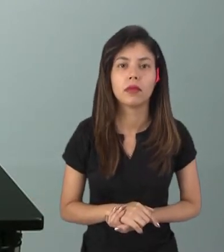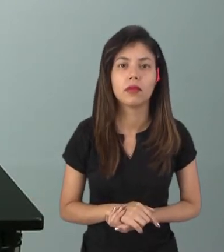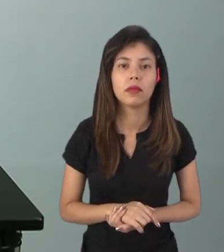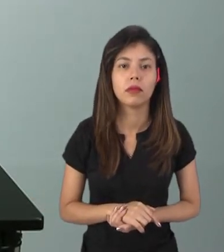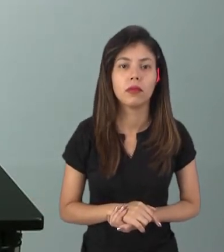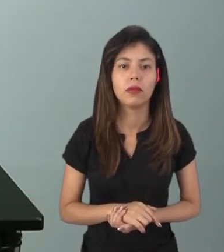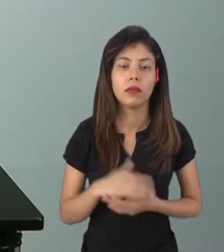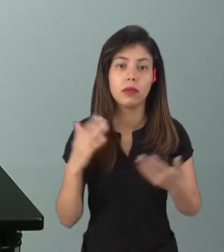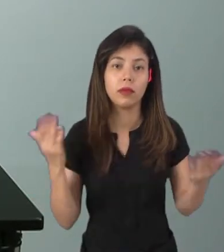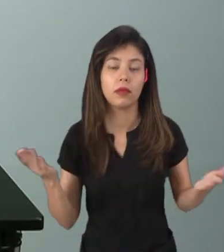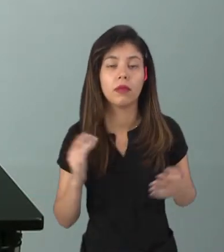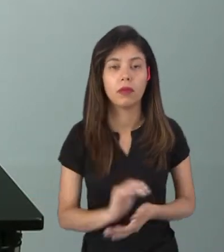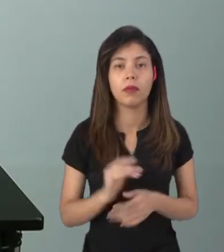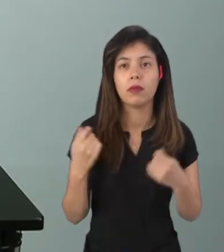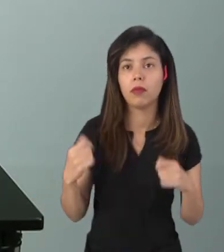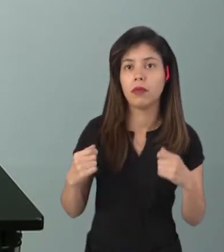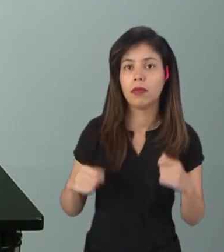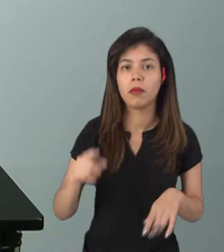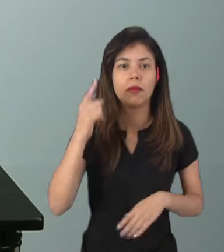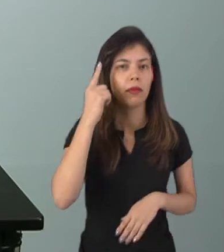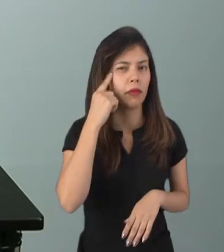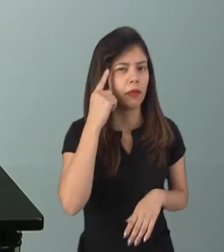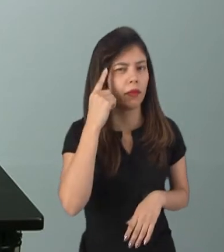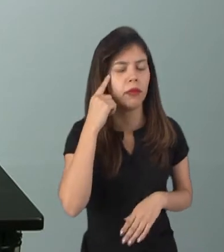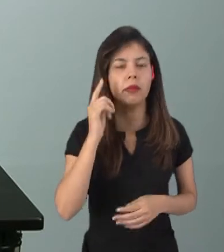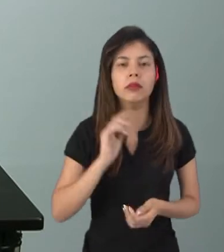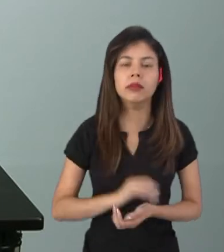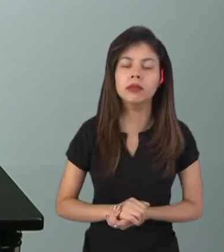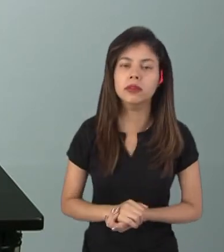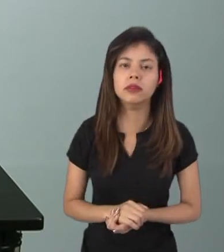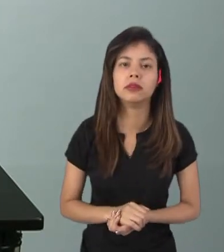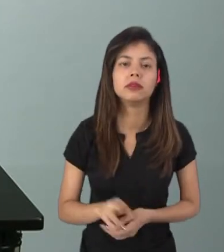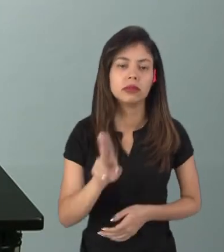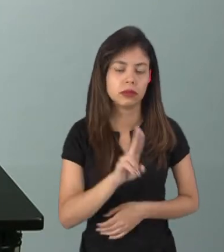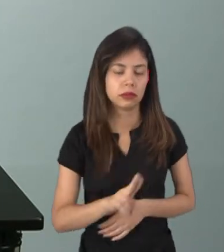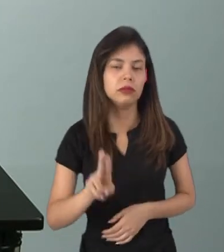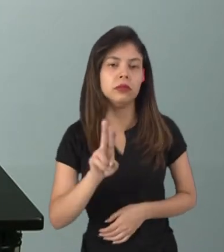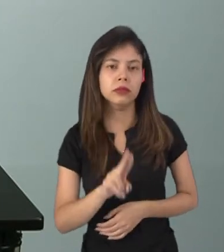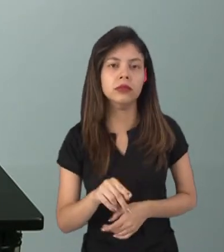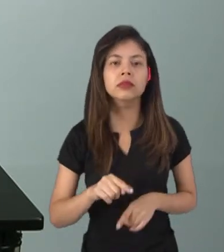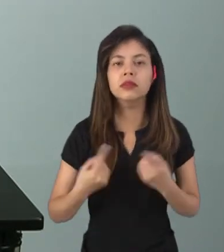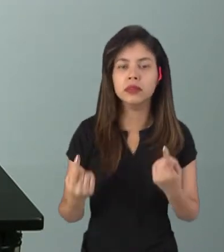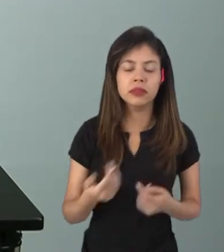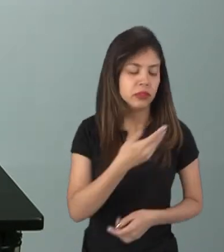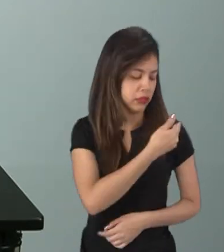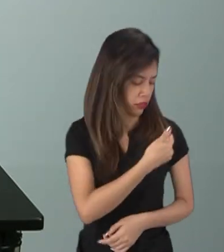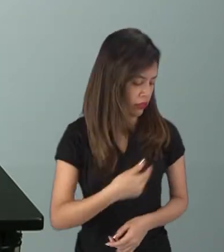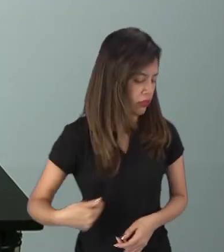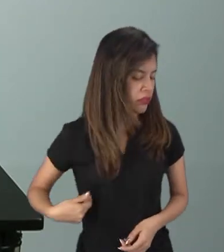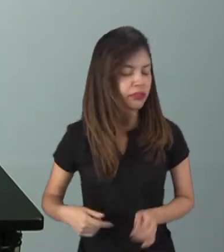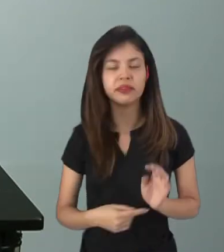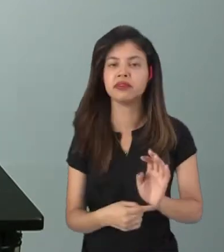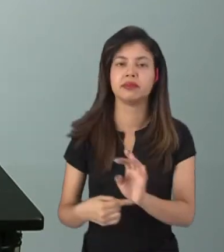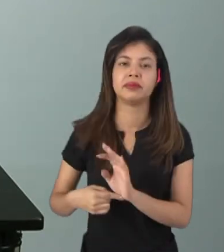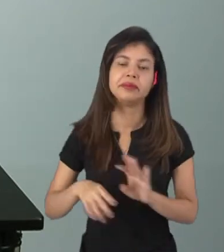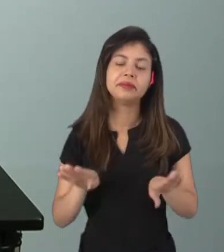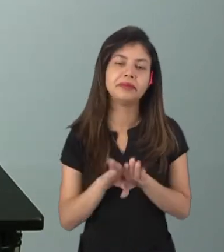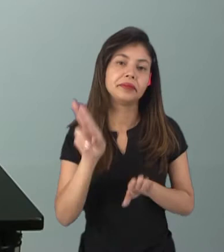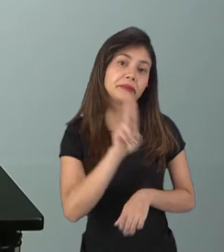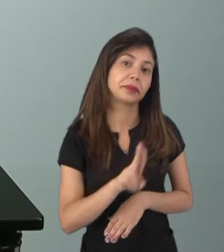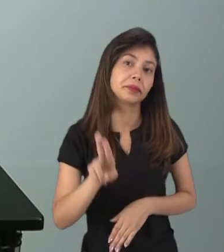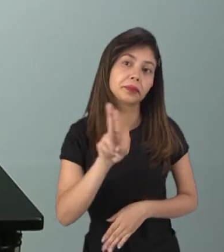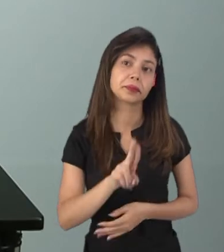Então, devemos ter essa conscientização de utilizar, mas é público. Vou usar de